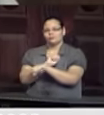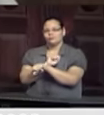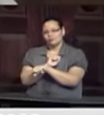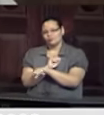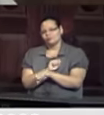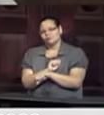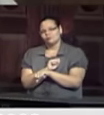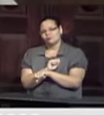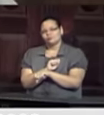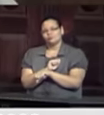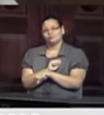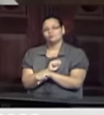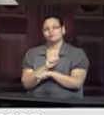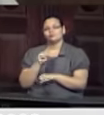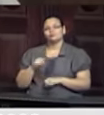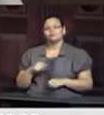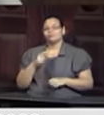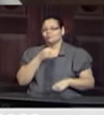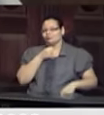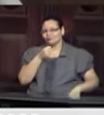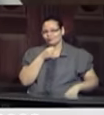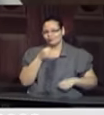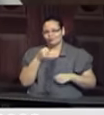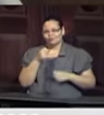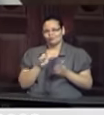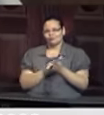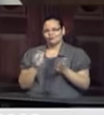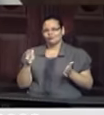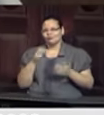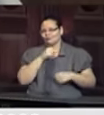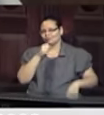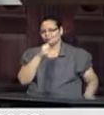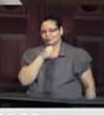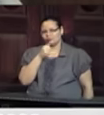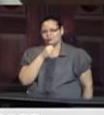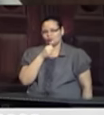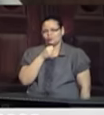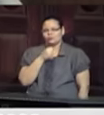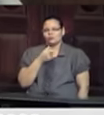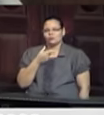paralisados. E em matéria jornalística, do dia